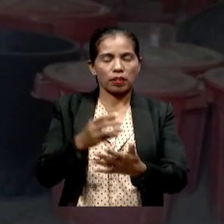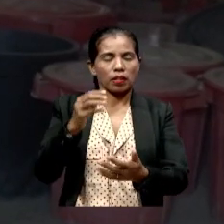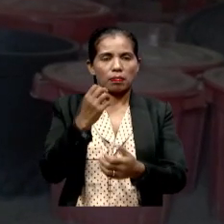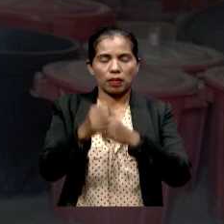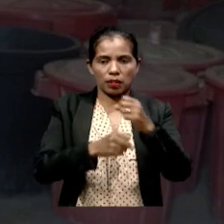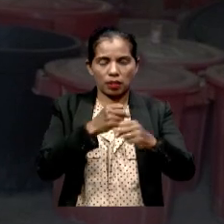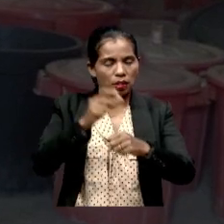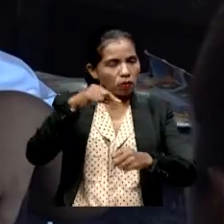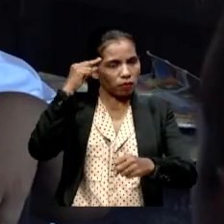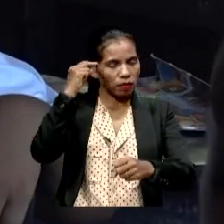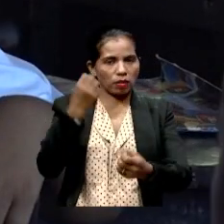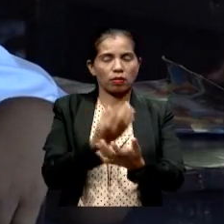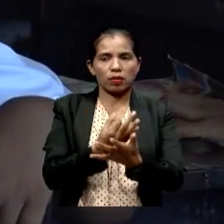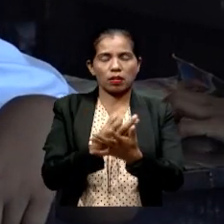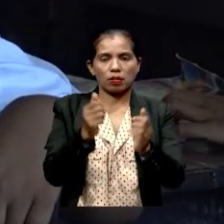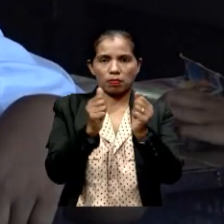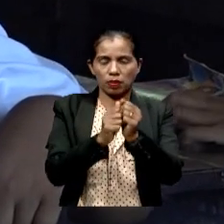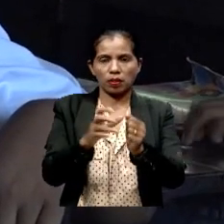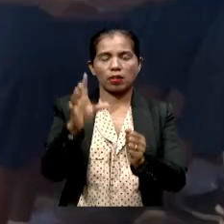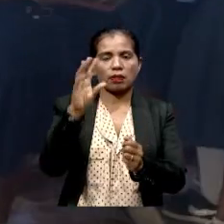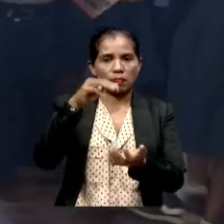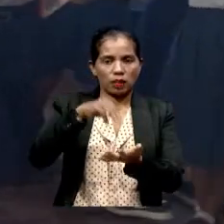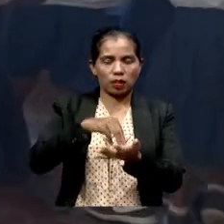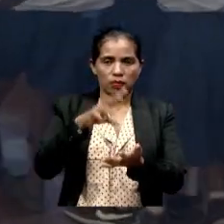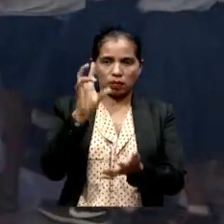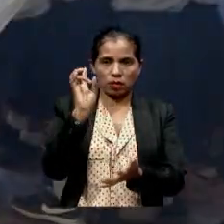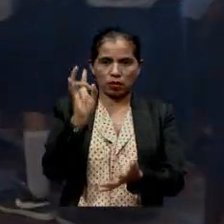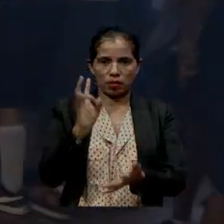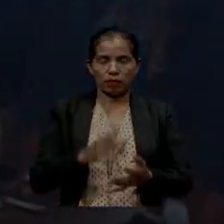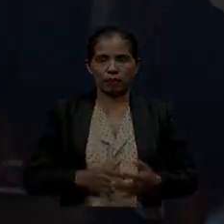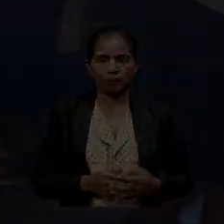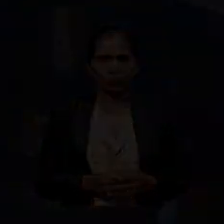governo gasta 8 milhão hitu. Teresina Lelan, Dilma Suzeti, GMN.